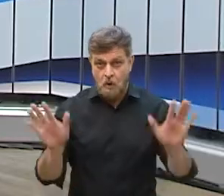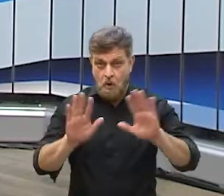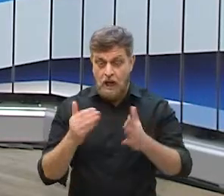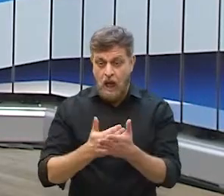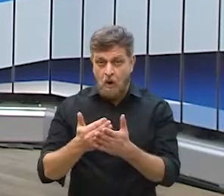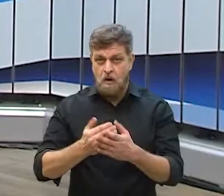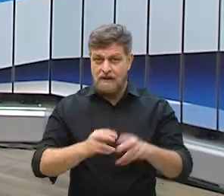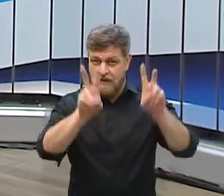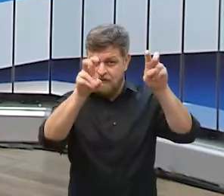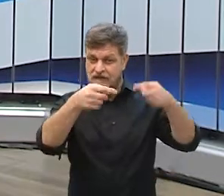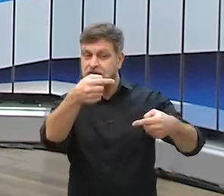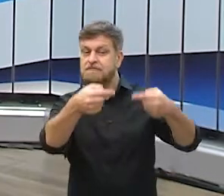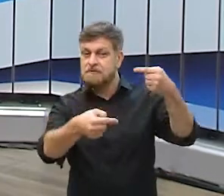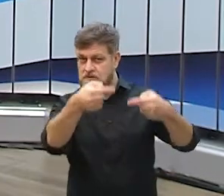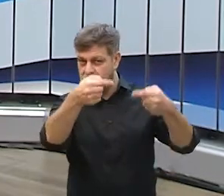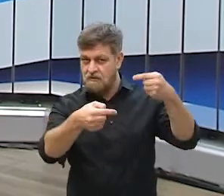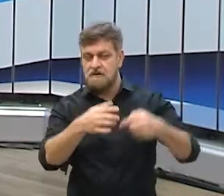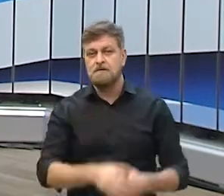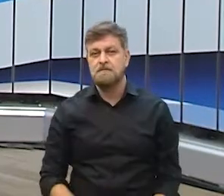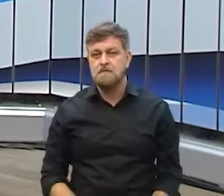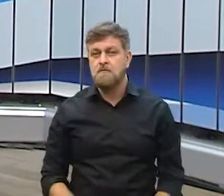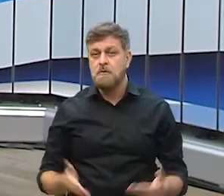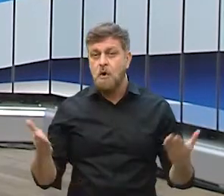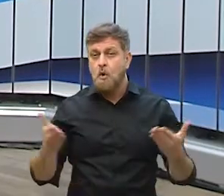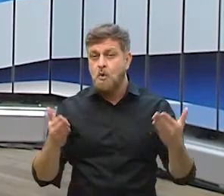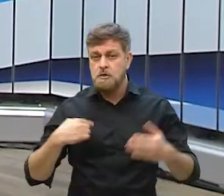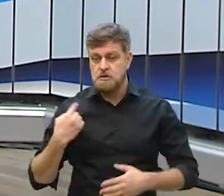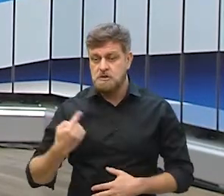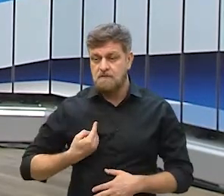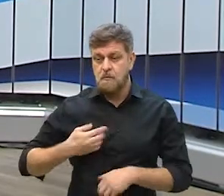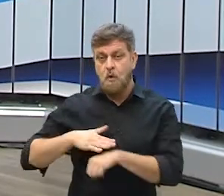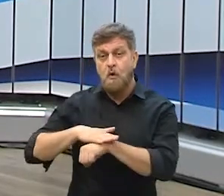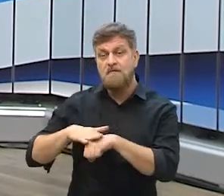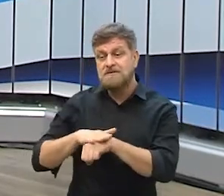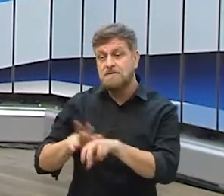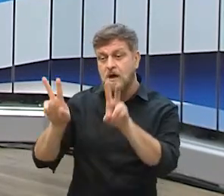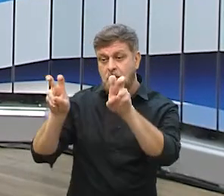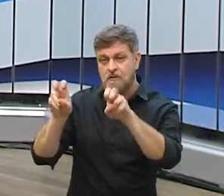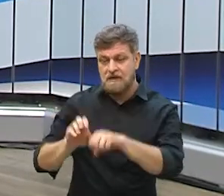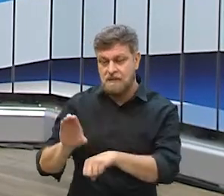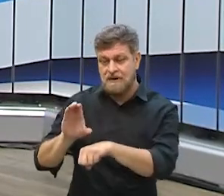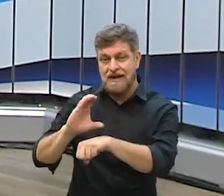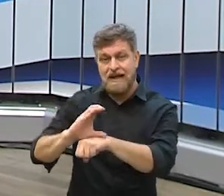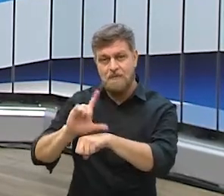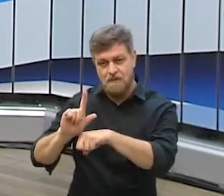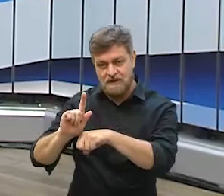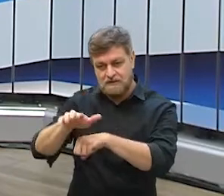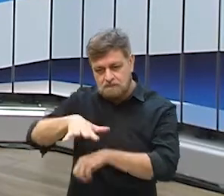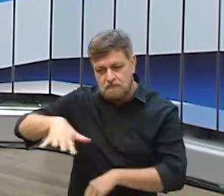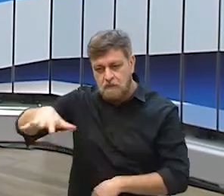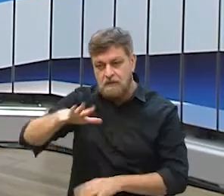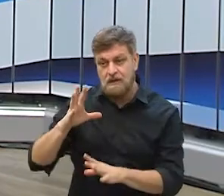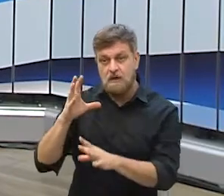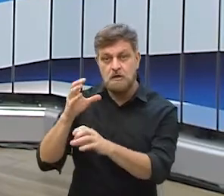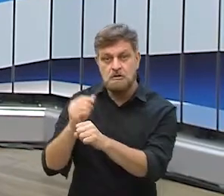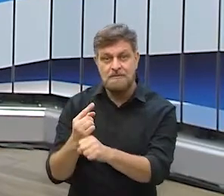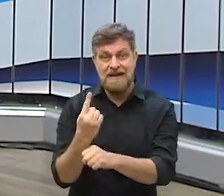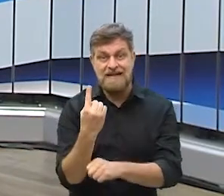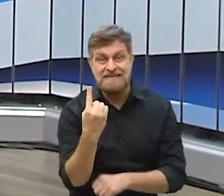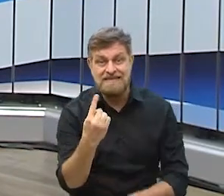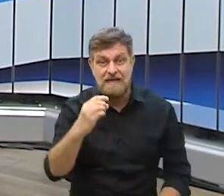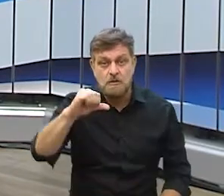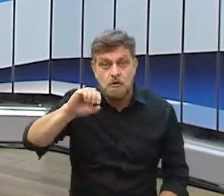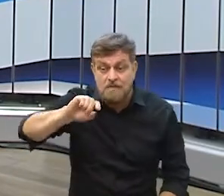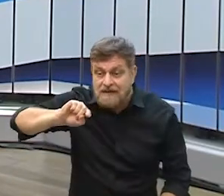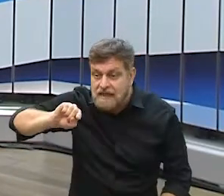Olá, começa agora o Questão de Ordem e o tema de hoje é o Distrito do Campo Grande, que conta com cerca de 190 mil